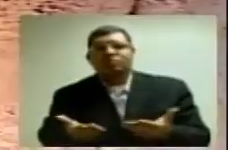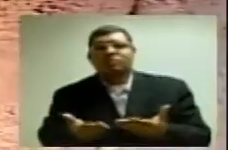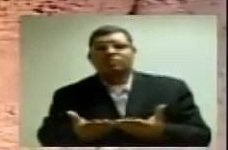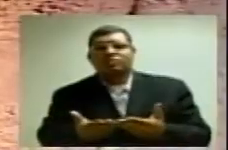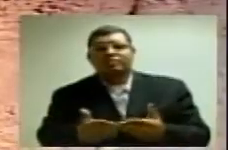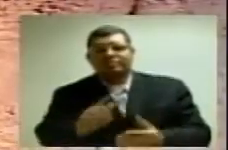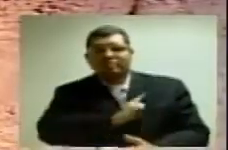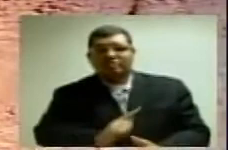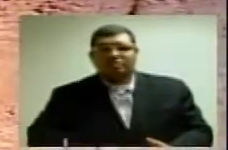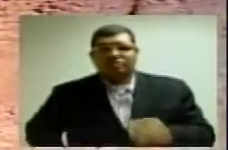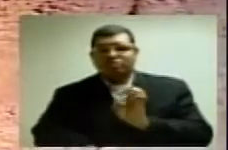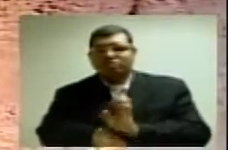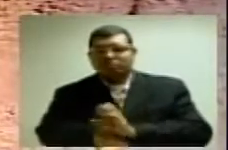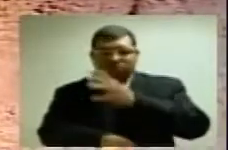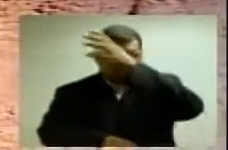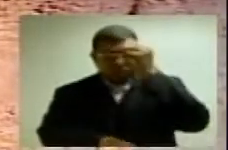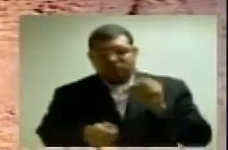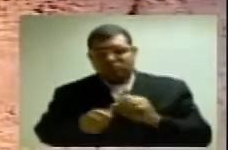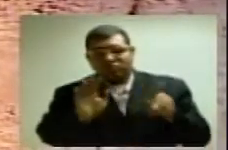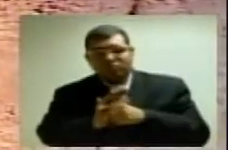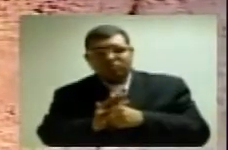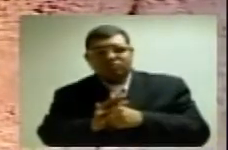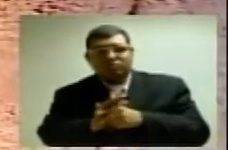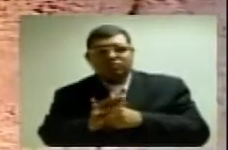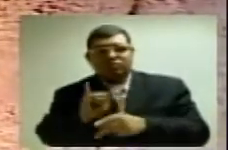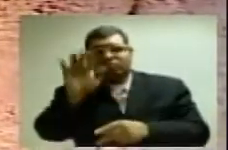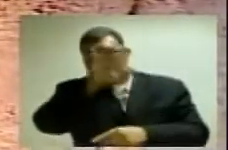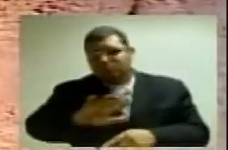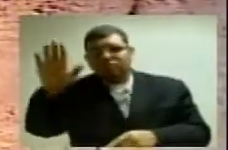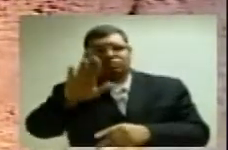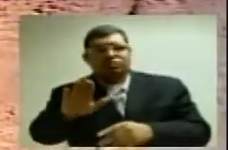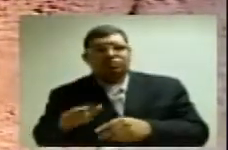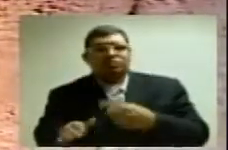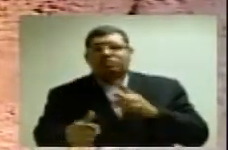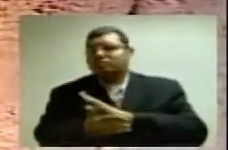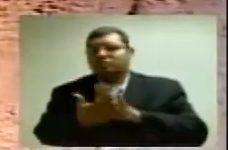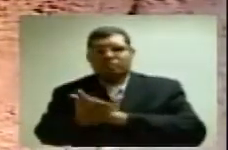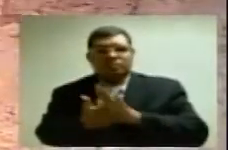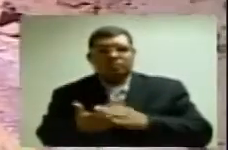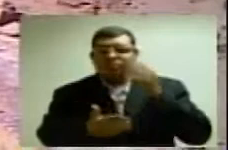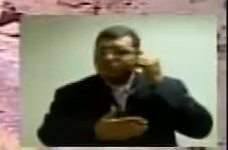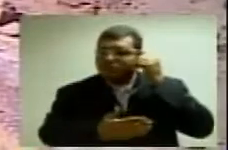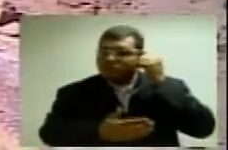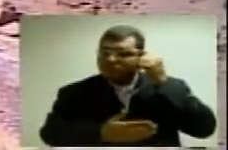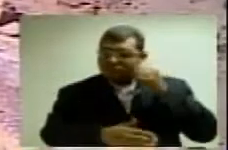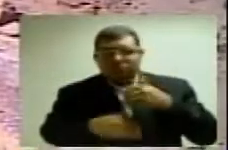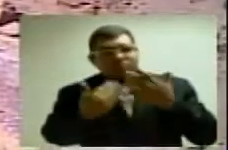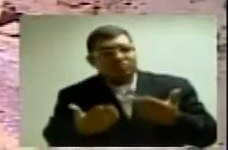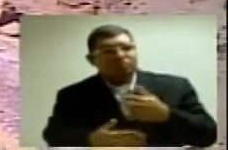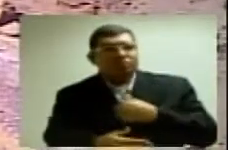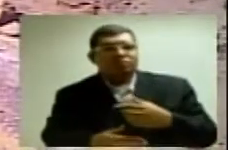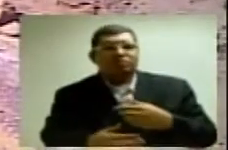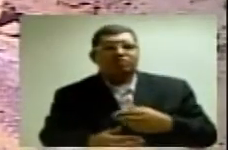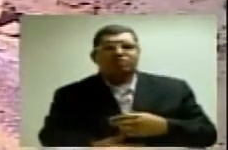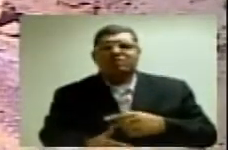infelizmente o governo do estado do Amazonas faz cara de paisagem, faz de conta que não tem nada a ver com isso, e é